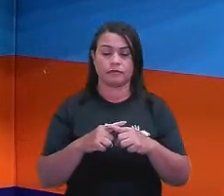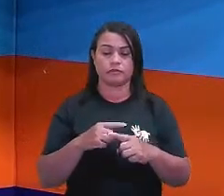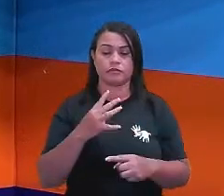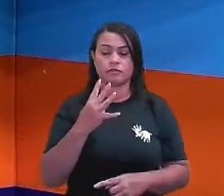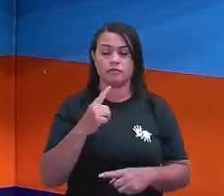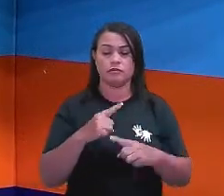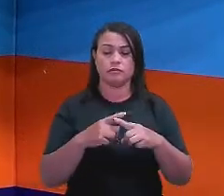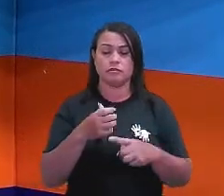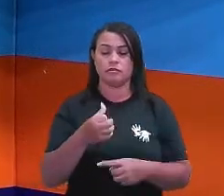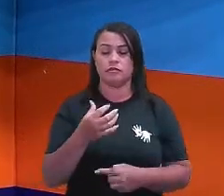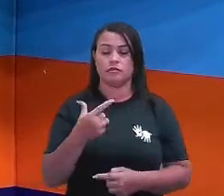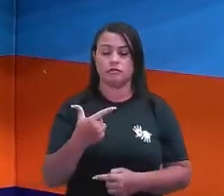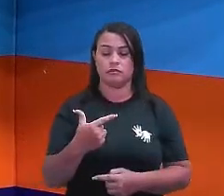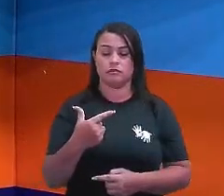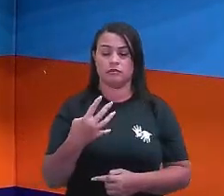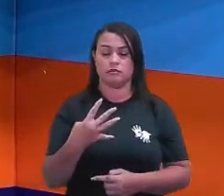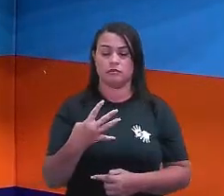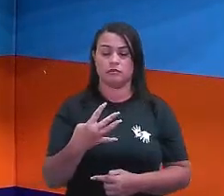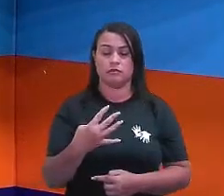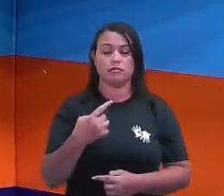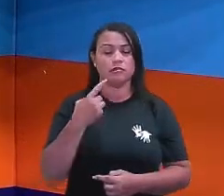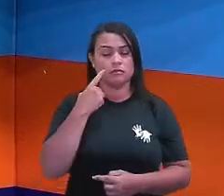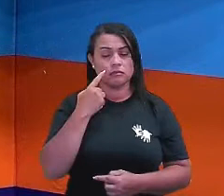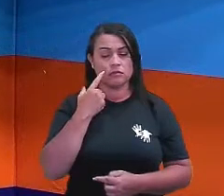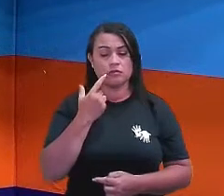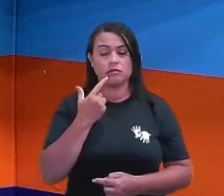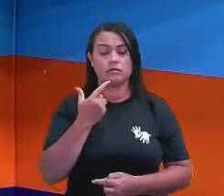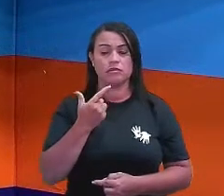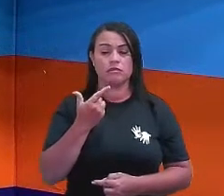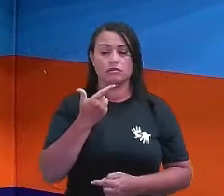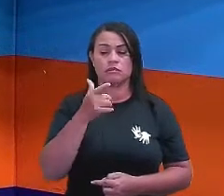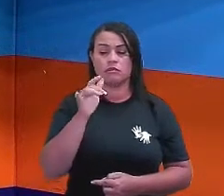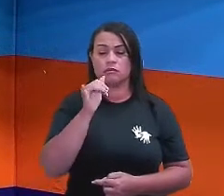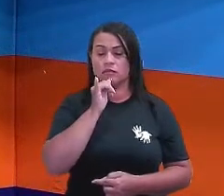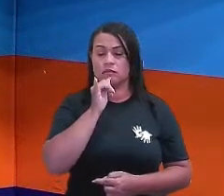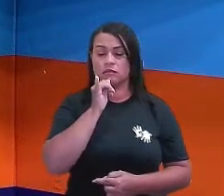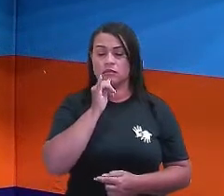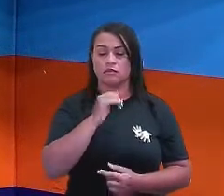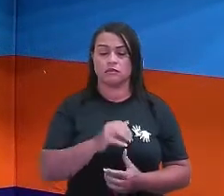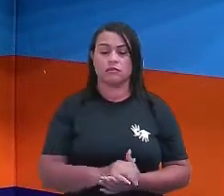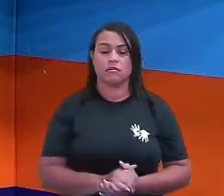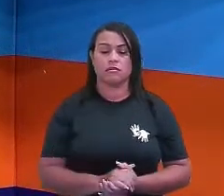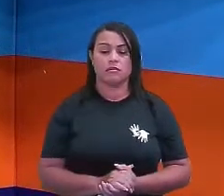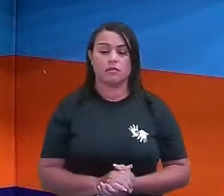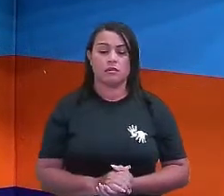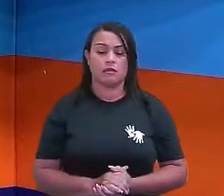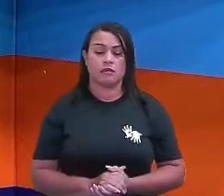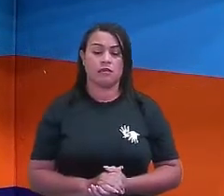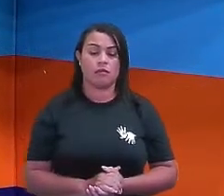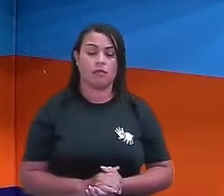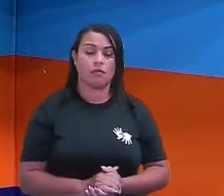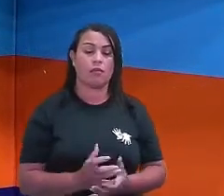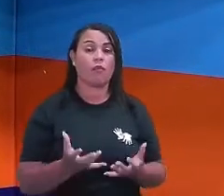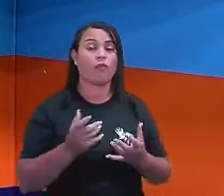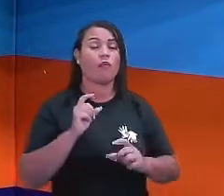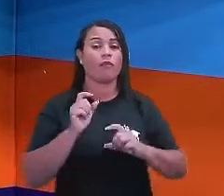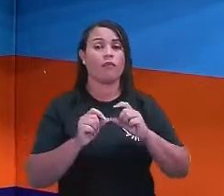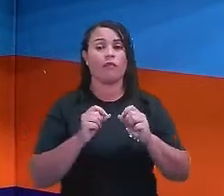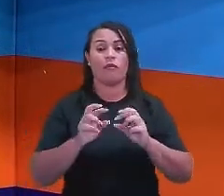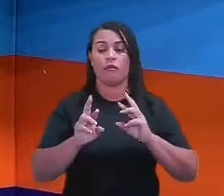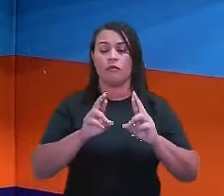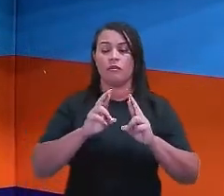6, 24. Então, vamos lá. Vamos para mais um exemplo. Agora eu quero aqui, né, fazer